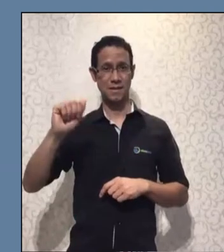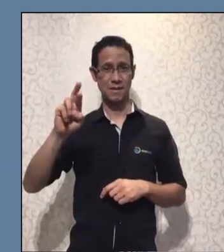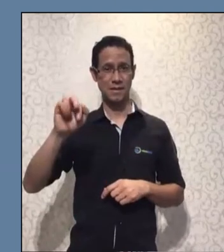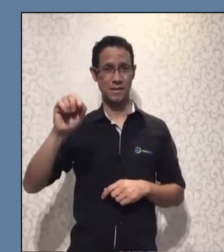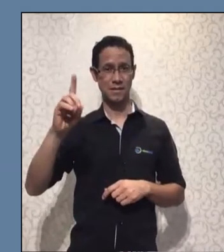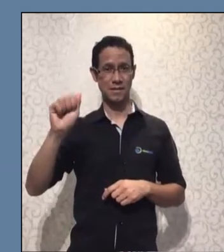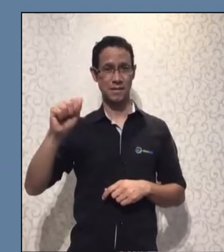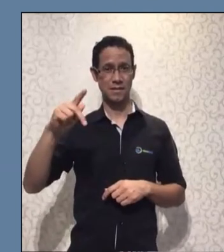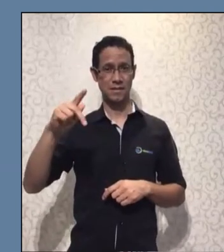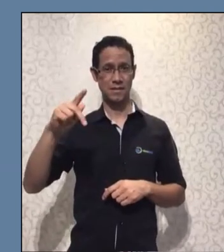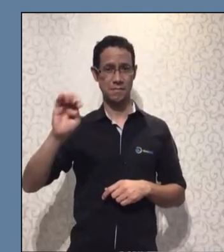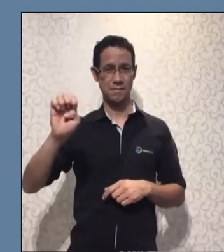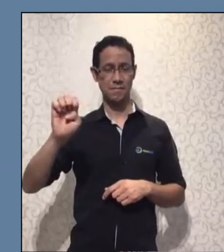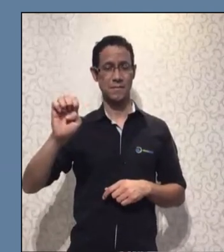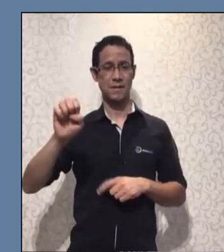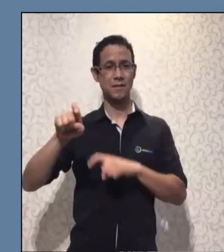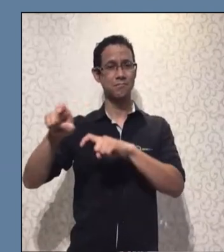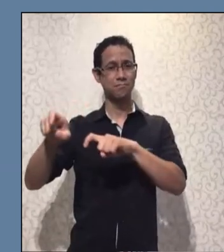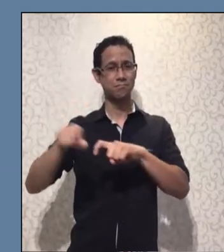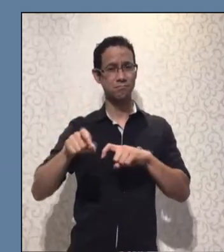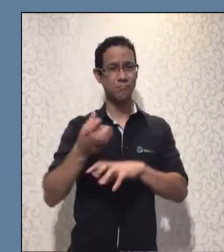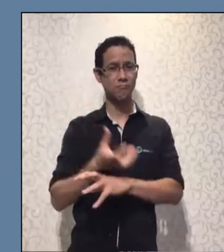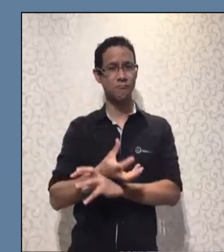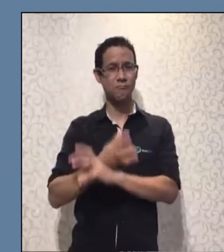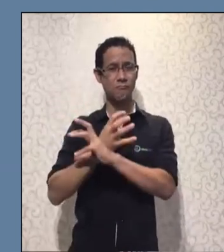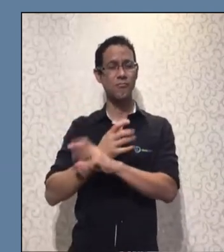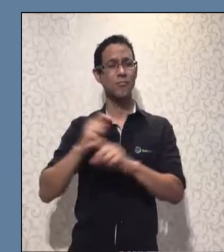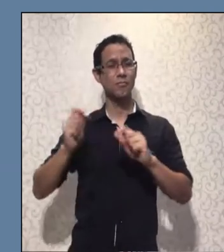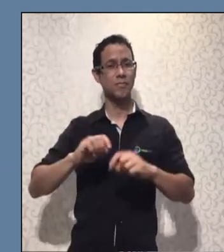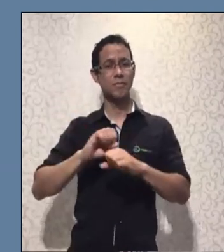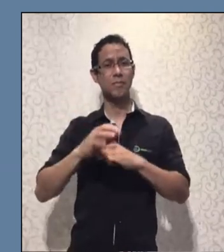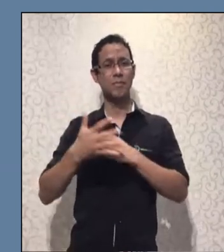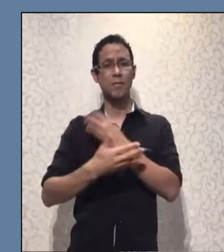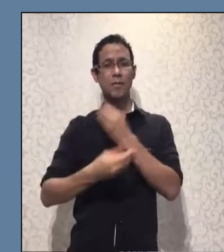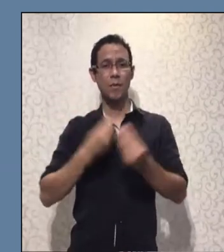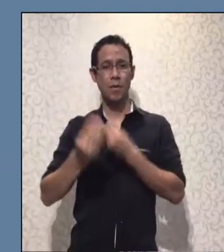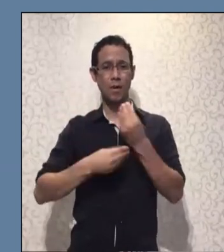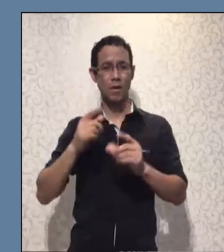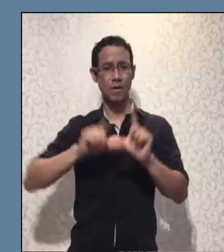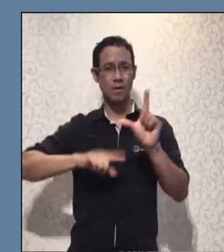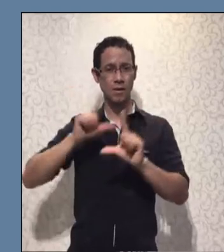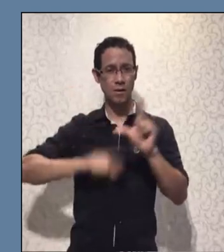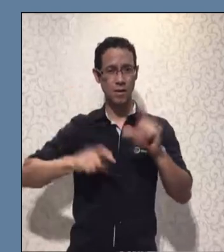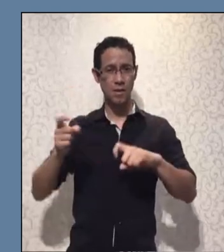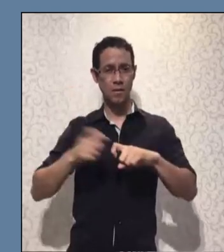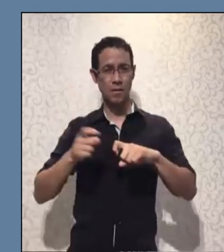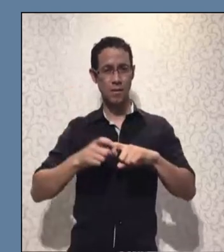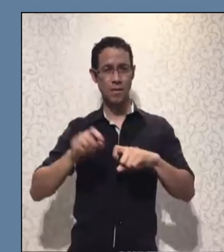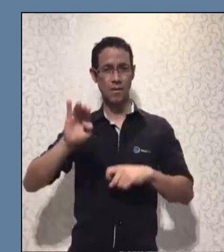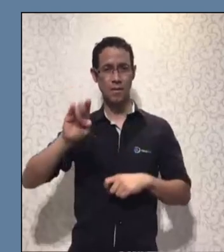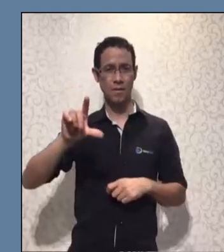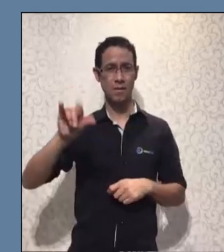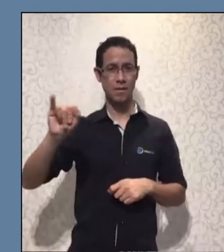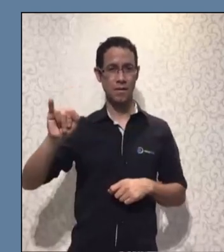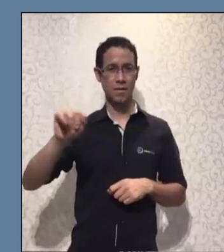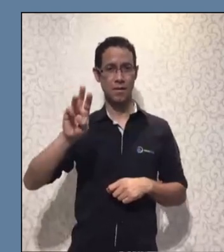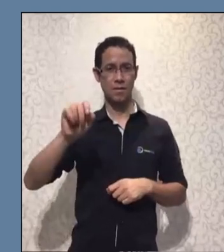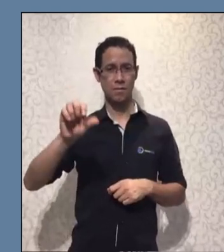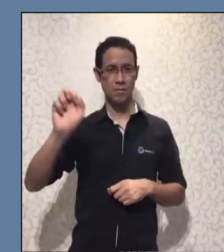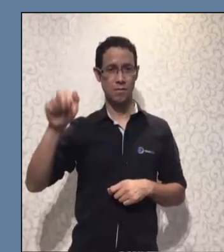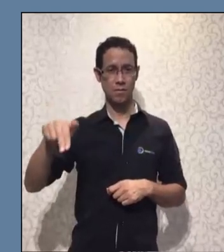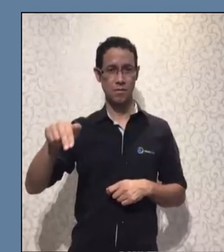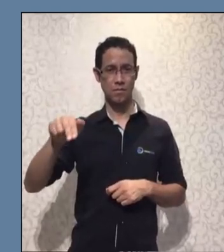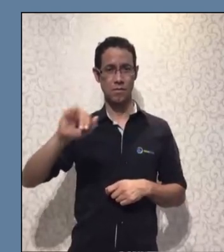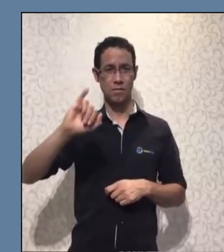e as epidemias na medicina e na literatura, com Willy Bolle, Wilson Freire, Joaci